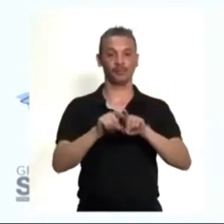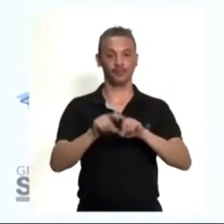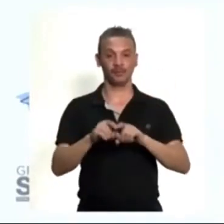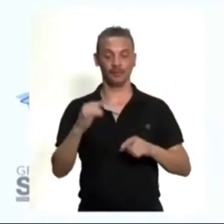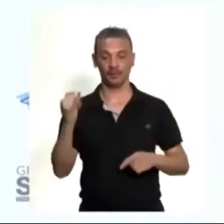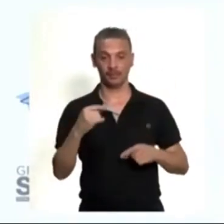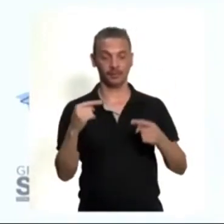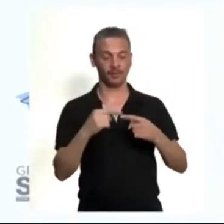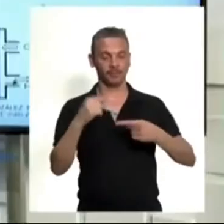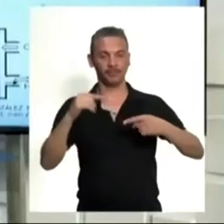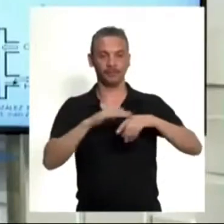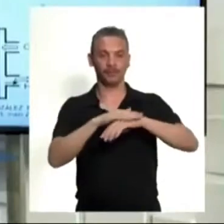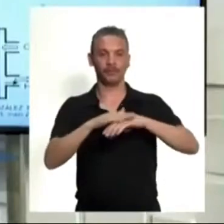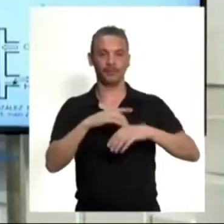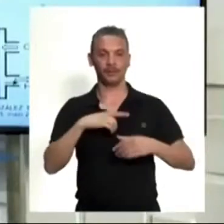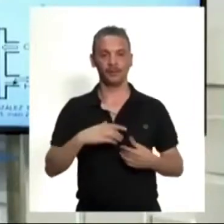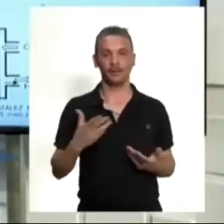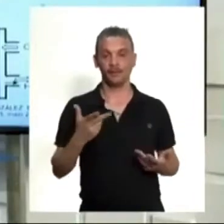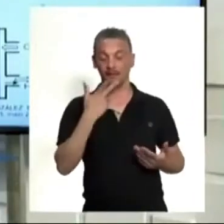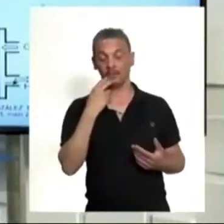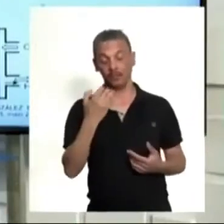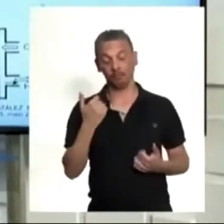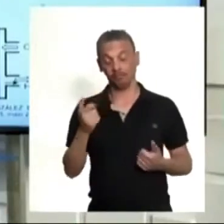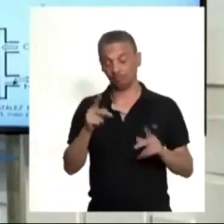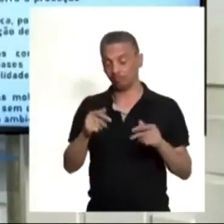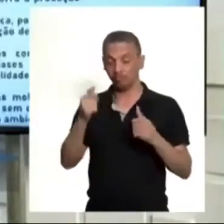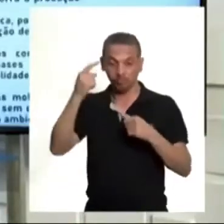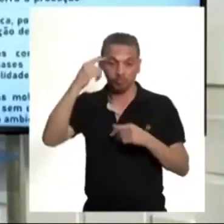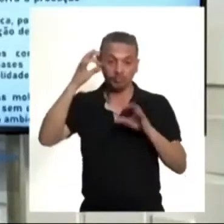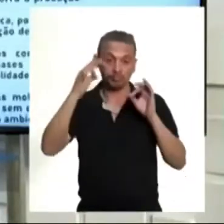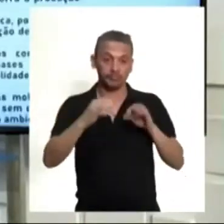gargalo que a gente pode discutir aqui. Você fala, não, muito bem, professor, e daí? E